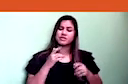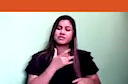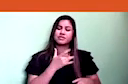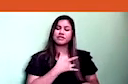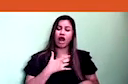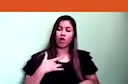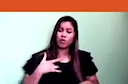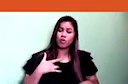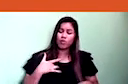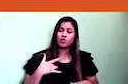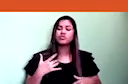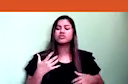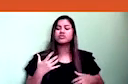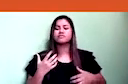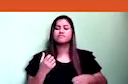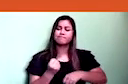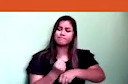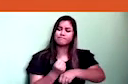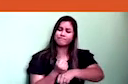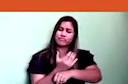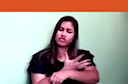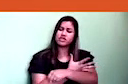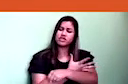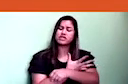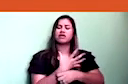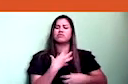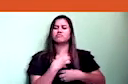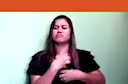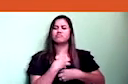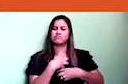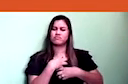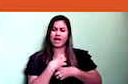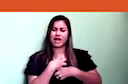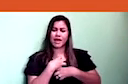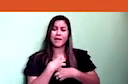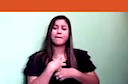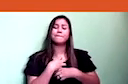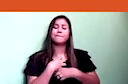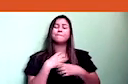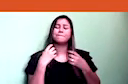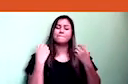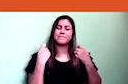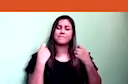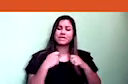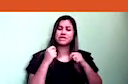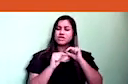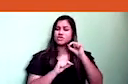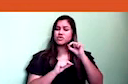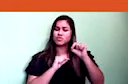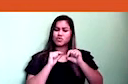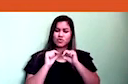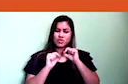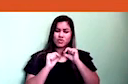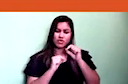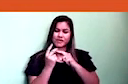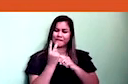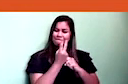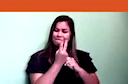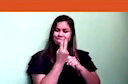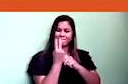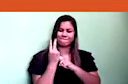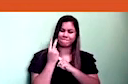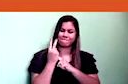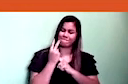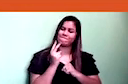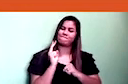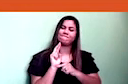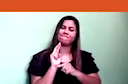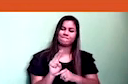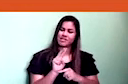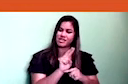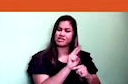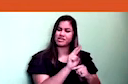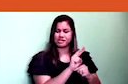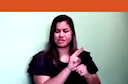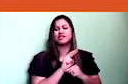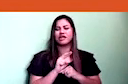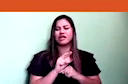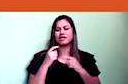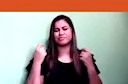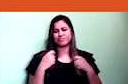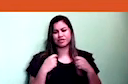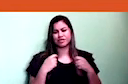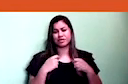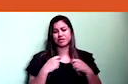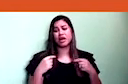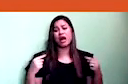estar em vigilância com seus pensamentos, emoções e sentimentos. Afinal, tudo está relacionado à qualidade de vida que você quer se